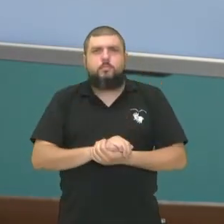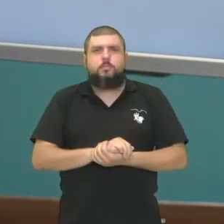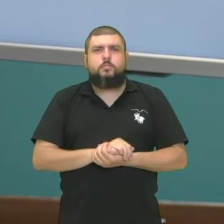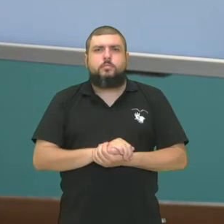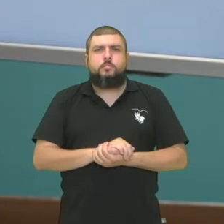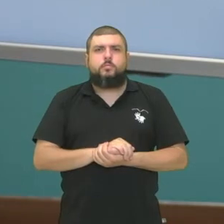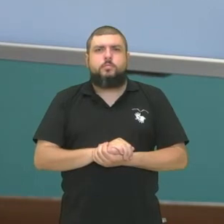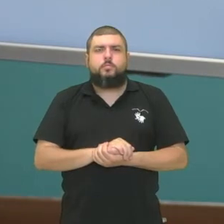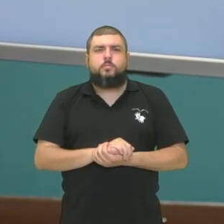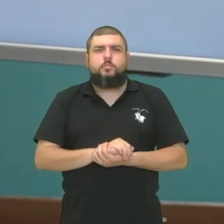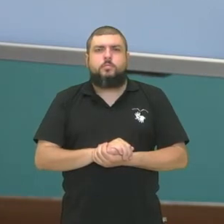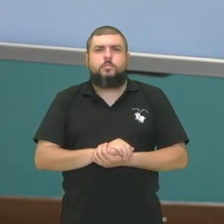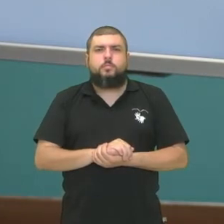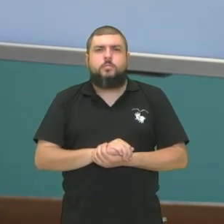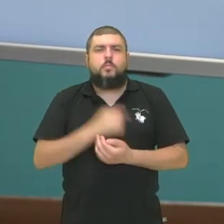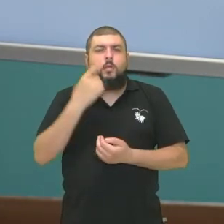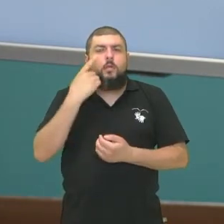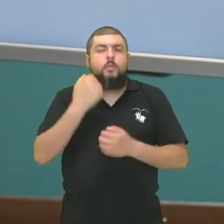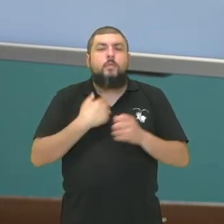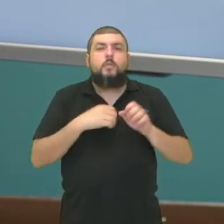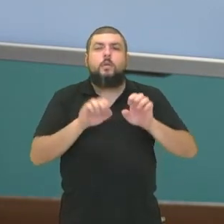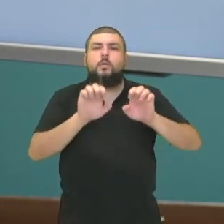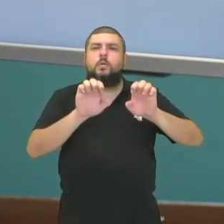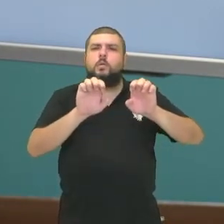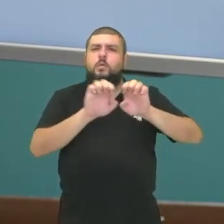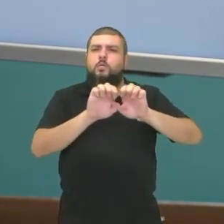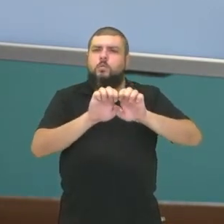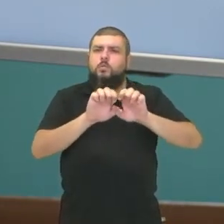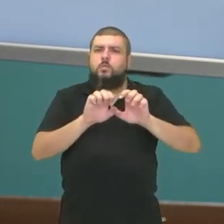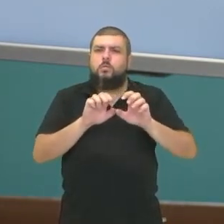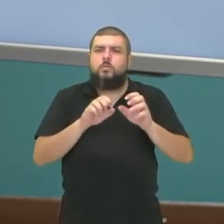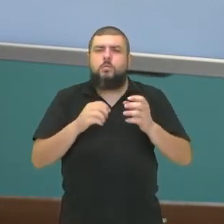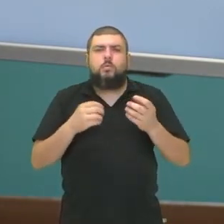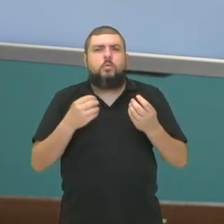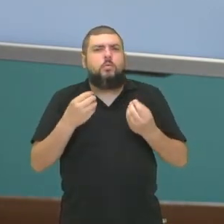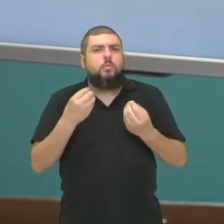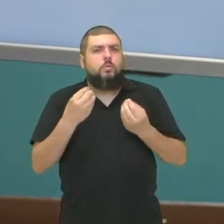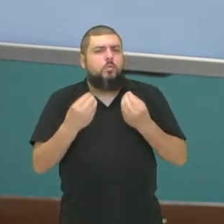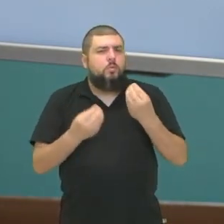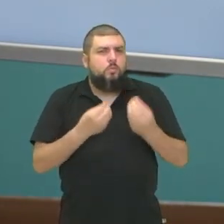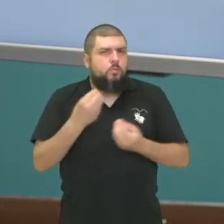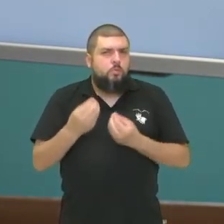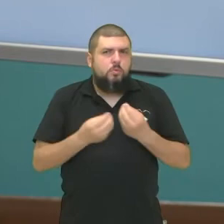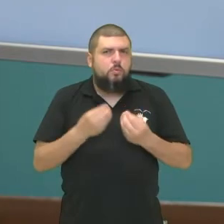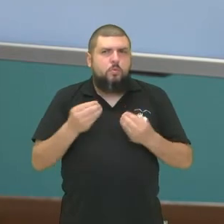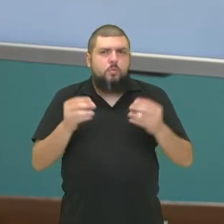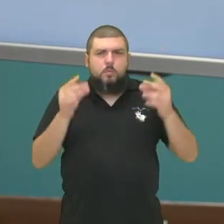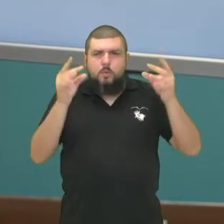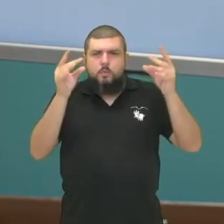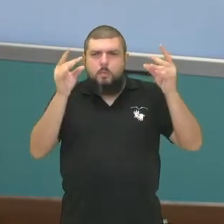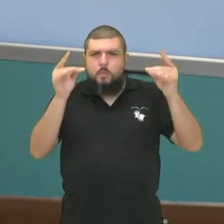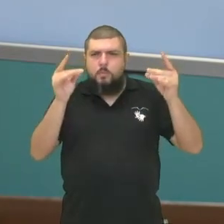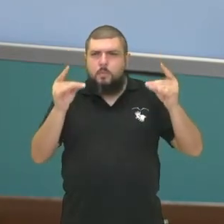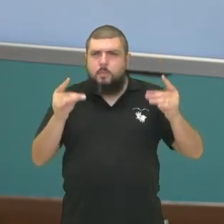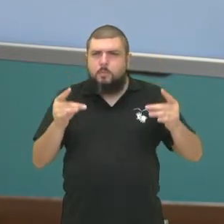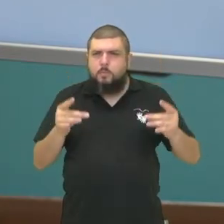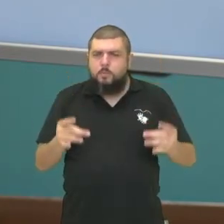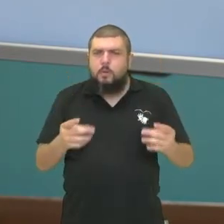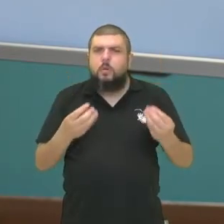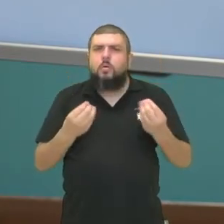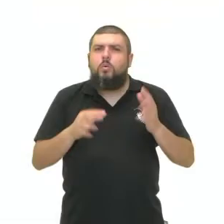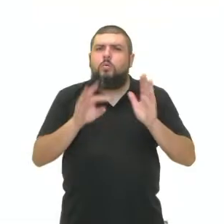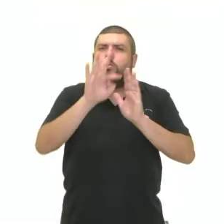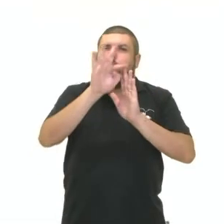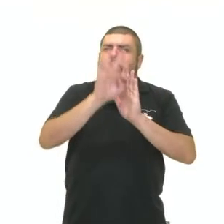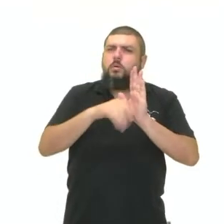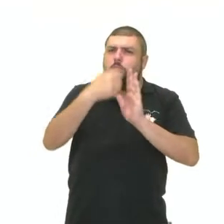Vamos ver a estrutura, como é os elementos, as partes que formam a notícia, como esse texto é